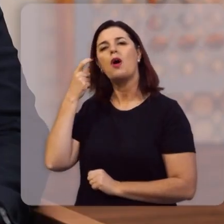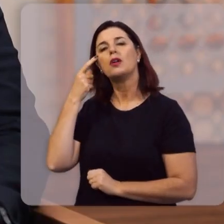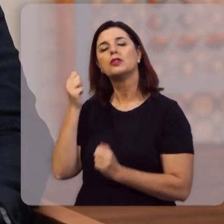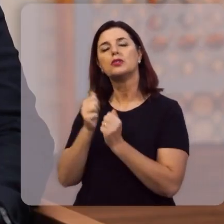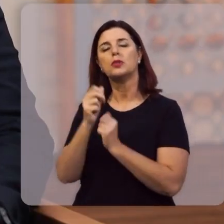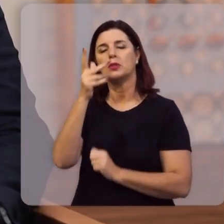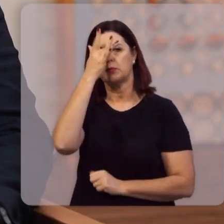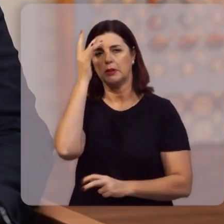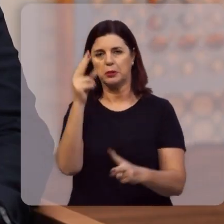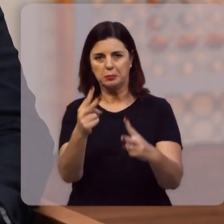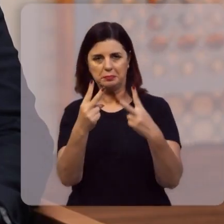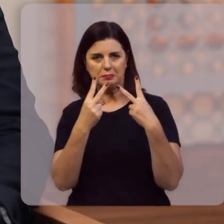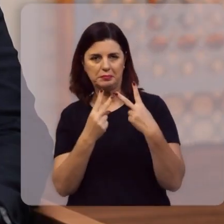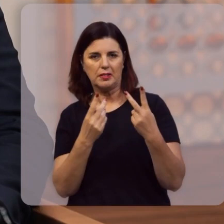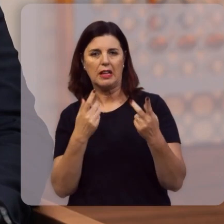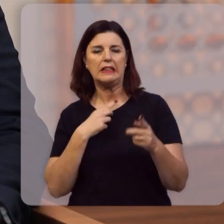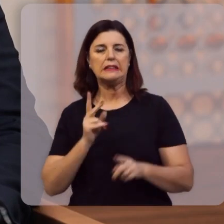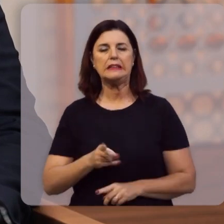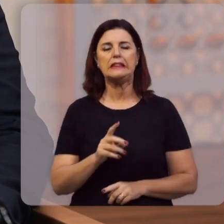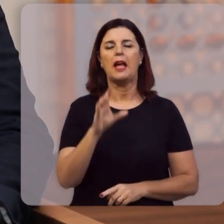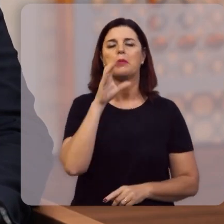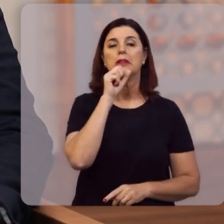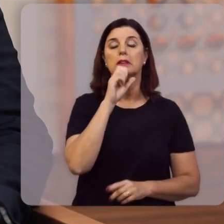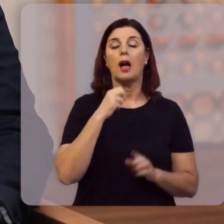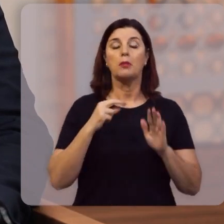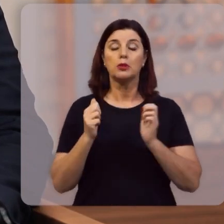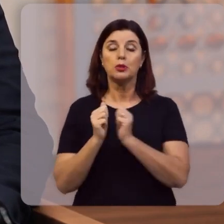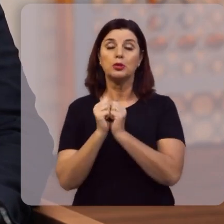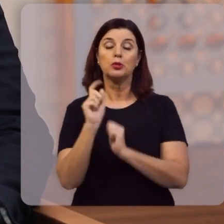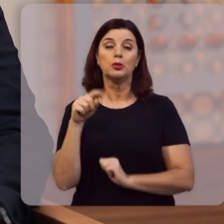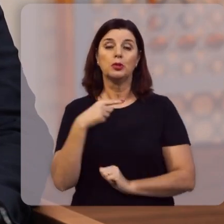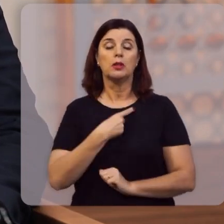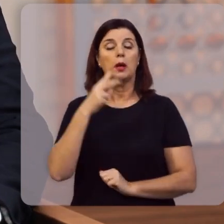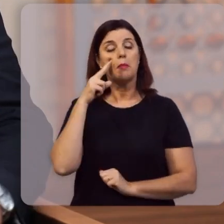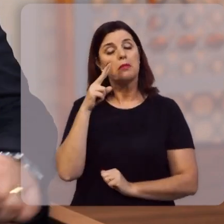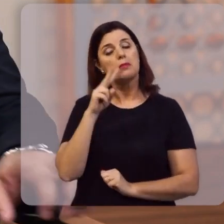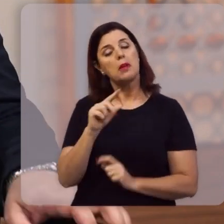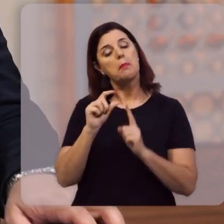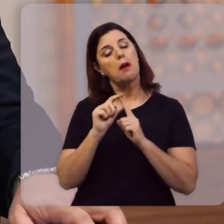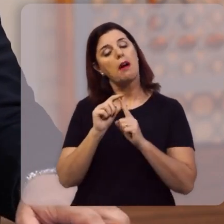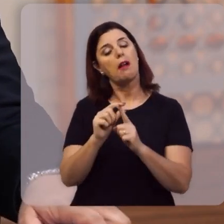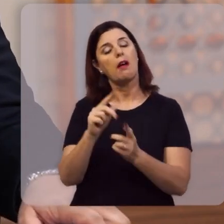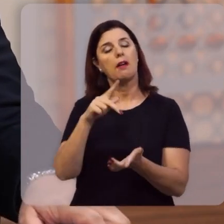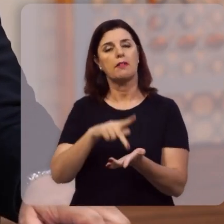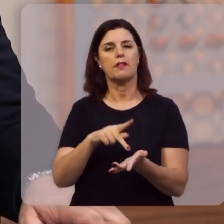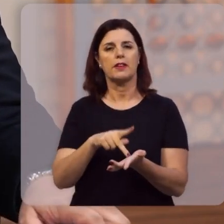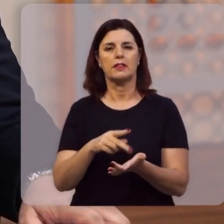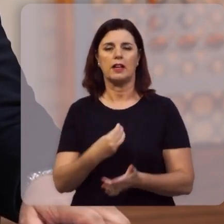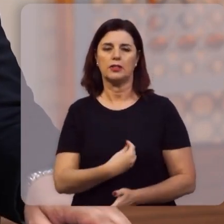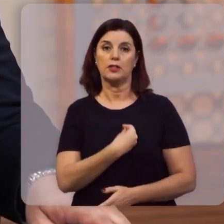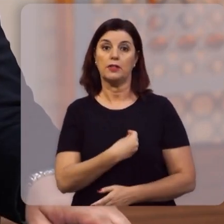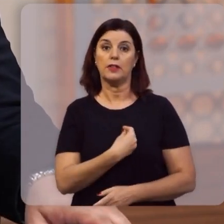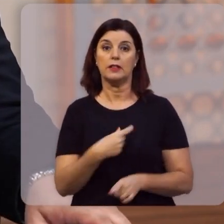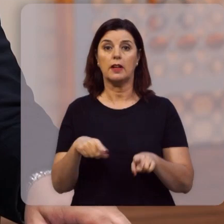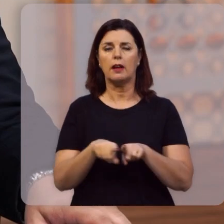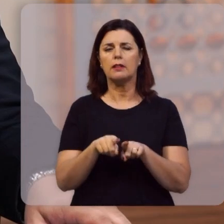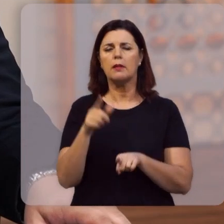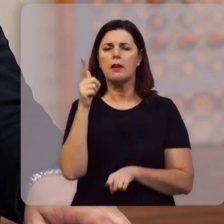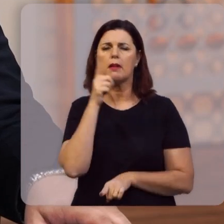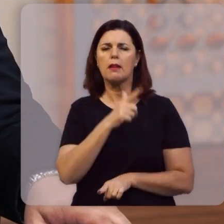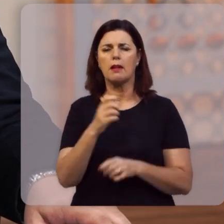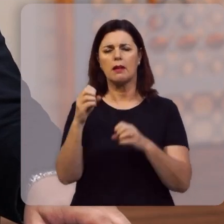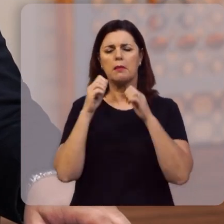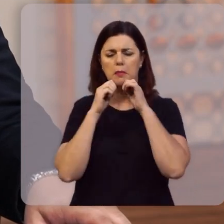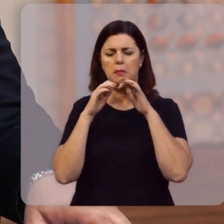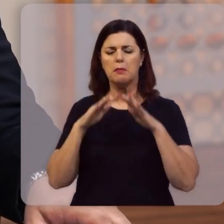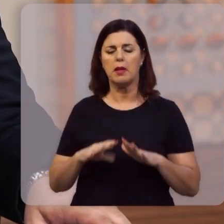nossos telespectadores, que todos os sábados estão conosco aqui para ouvir a palavra de Deus no Verdade e Vida e também serem edificados com